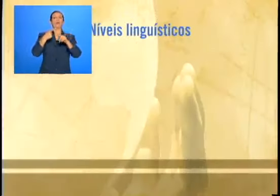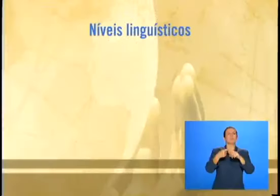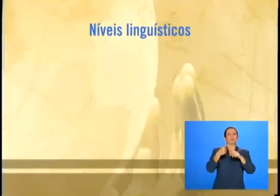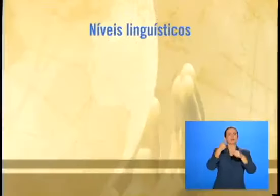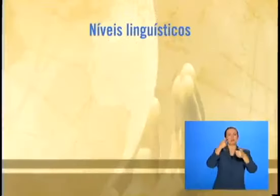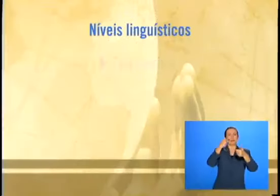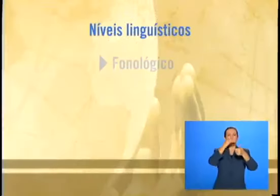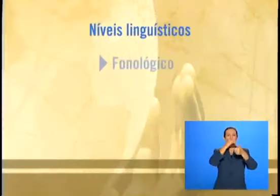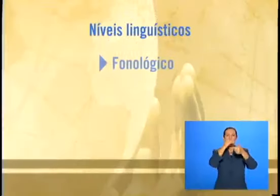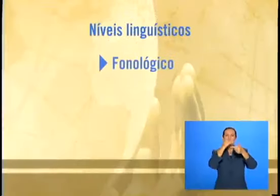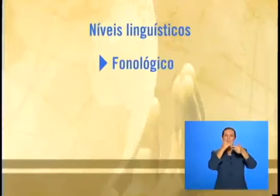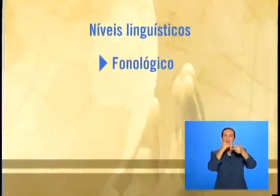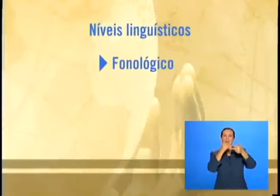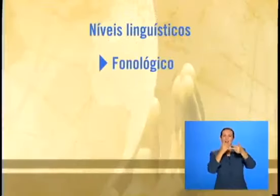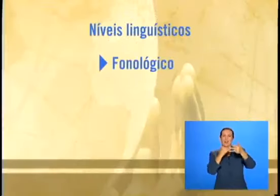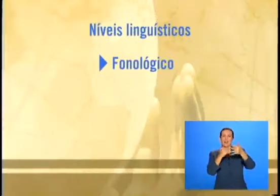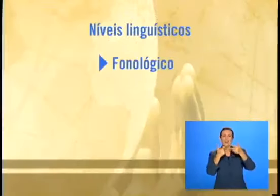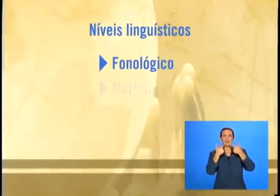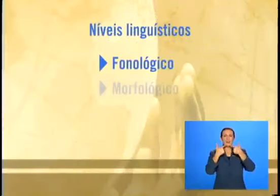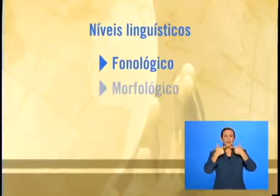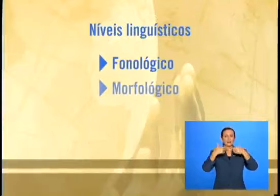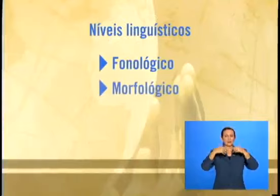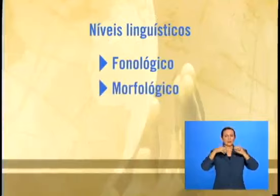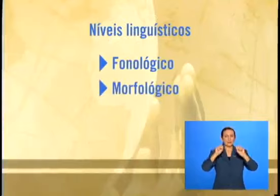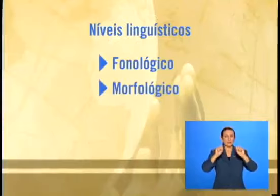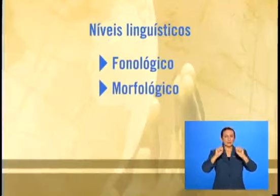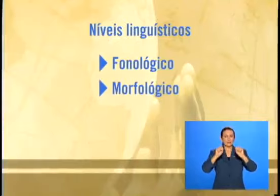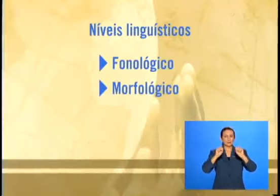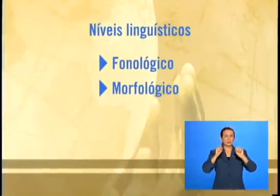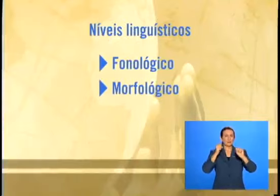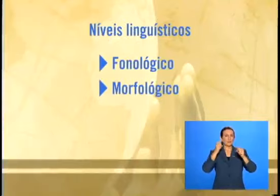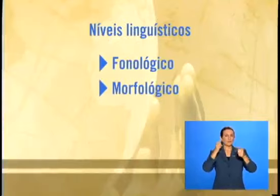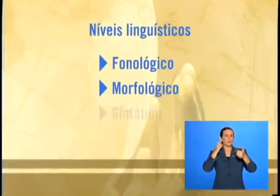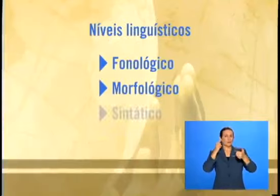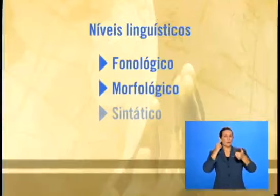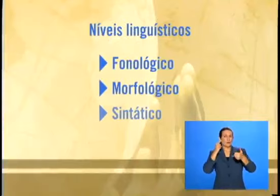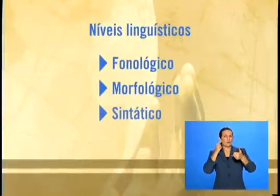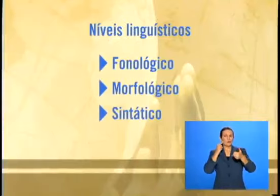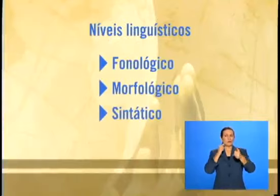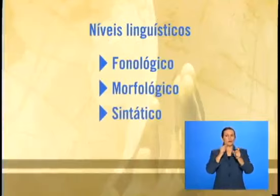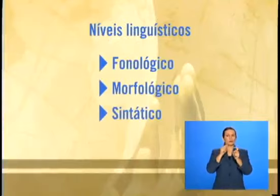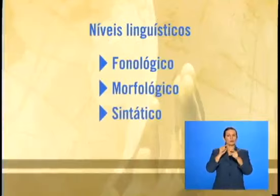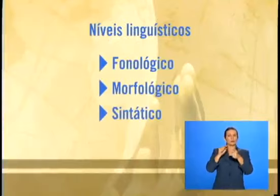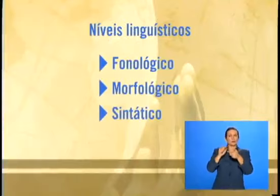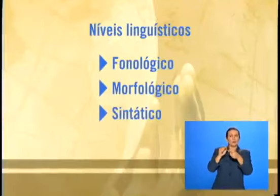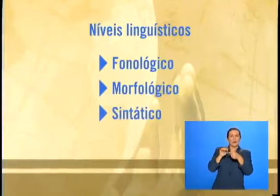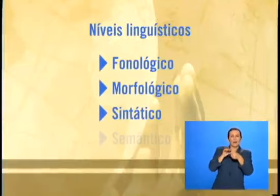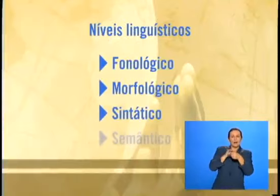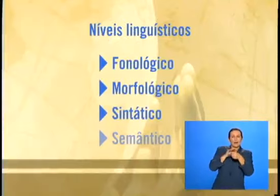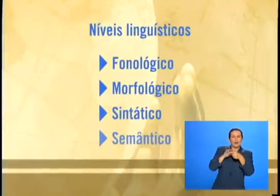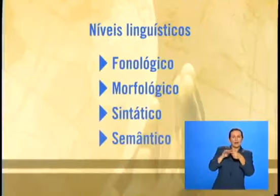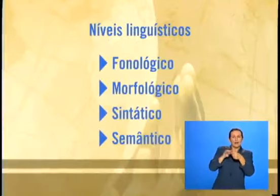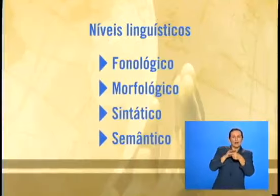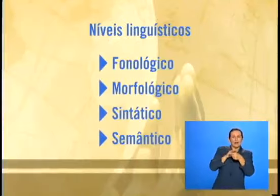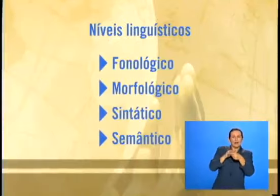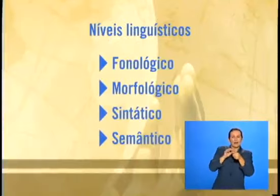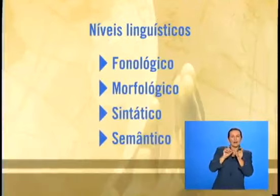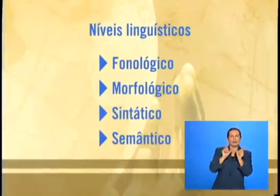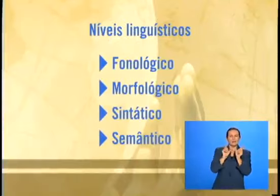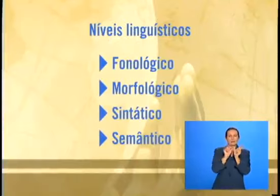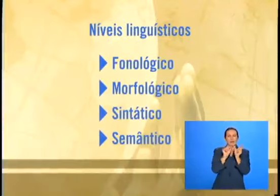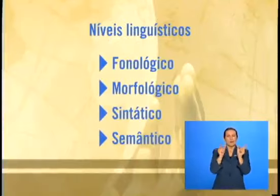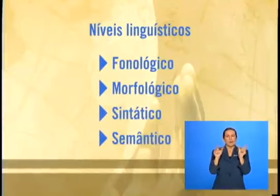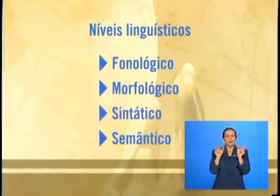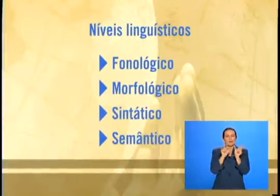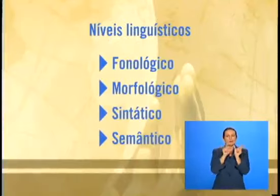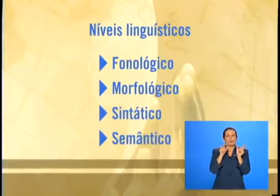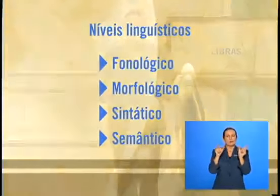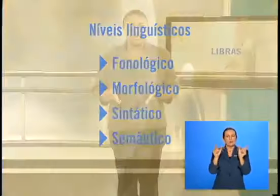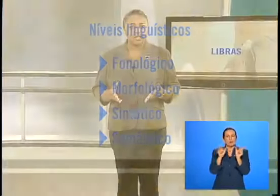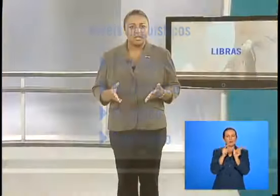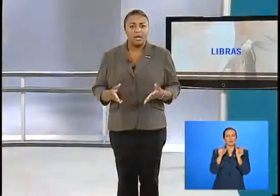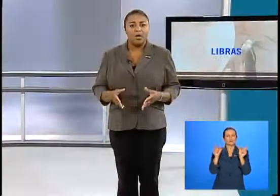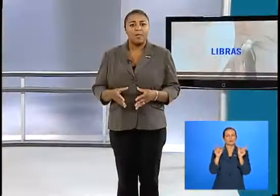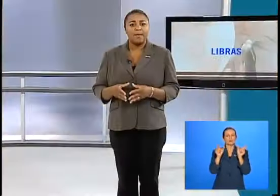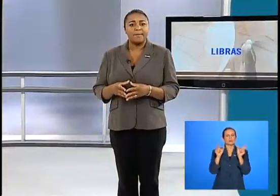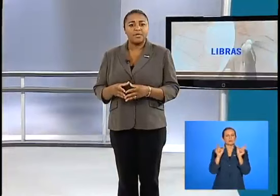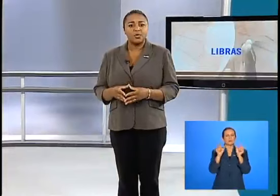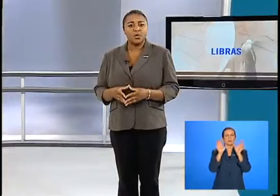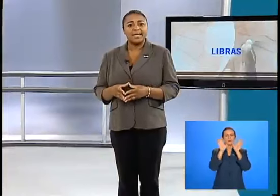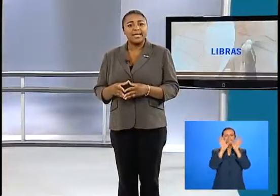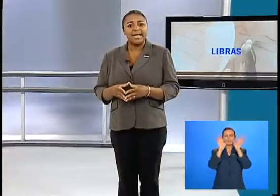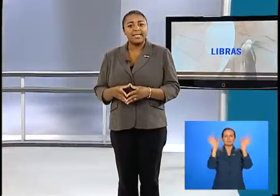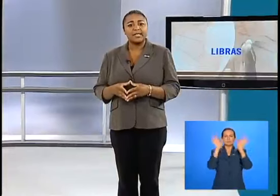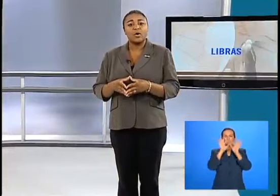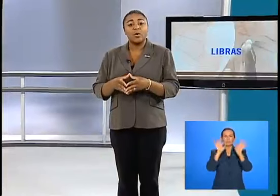níveis linguísticos, o fonológico, o morfológico, o sintático e o semântico. Assim,